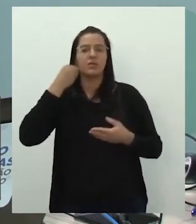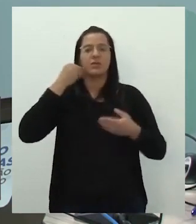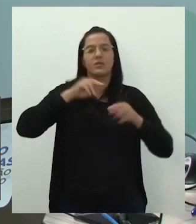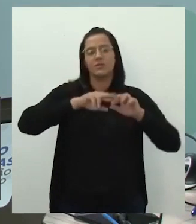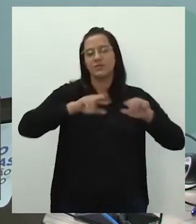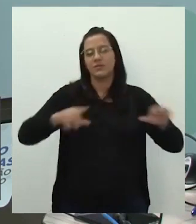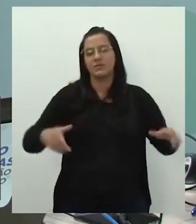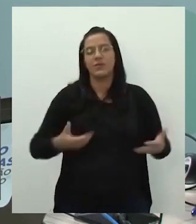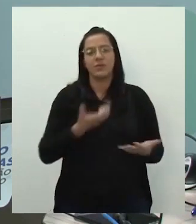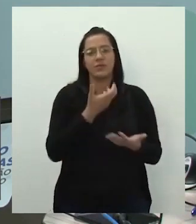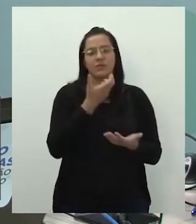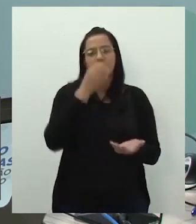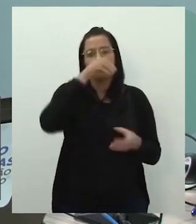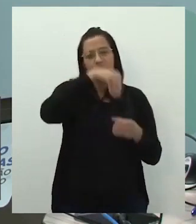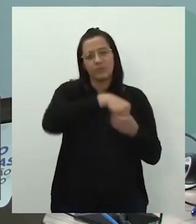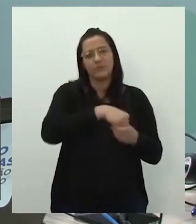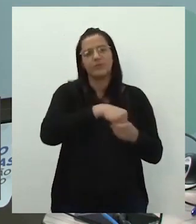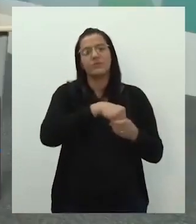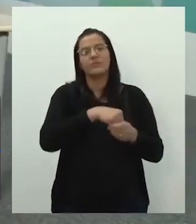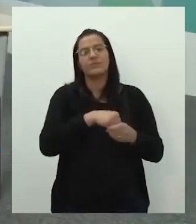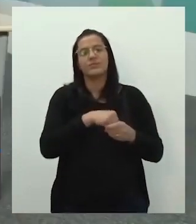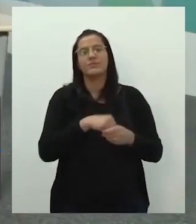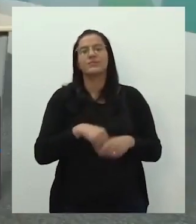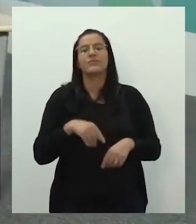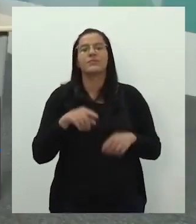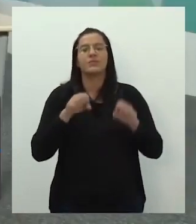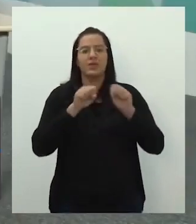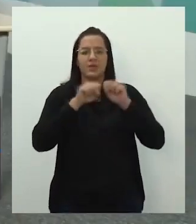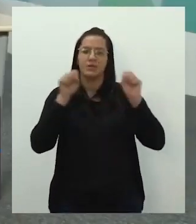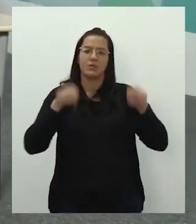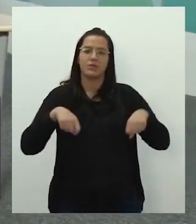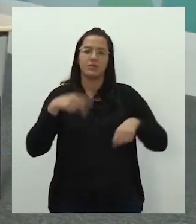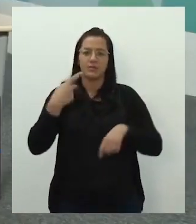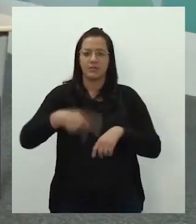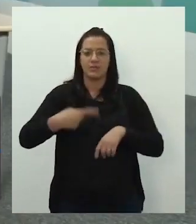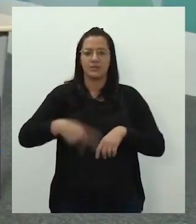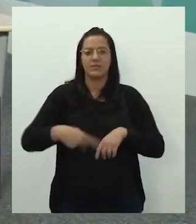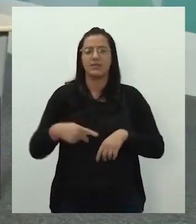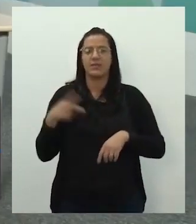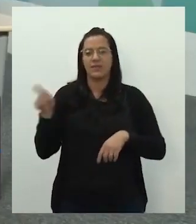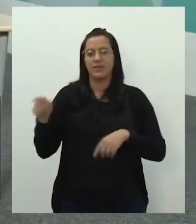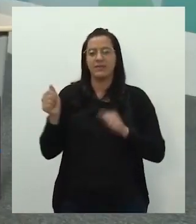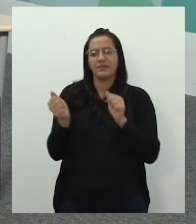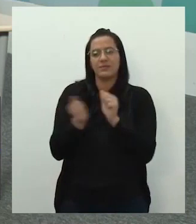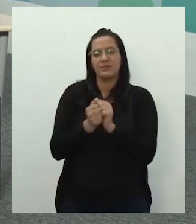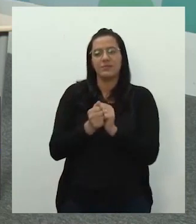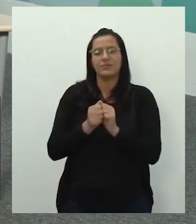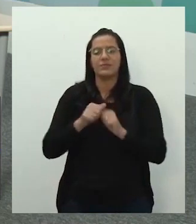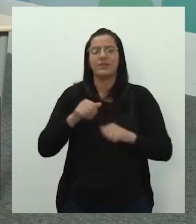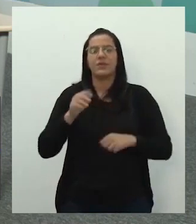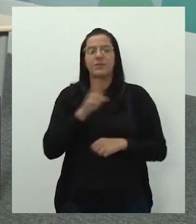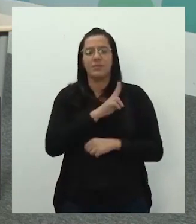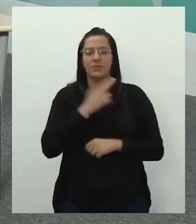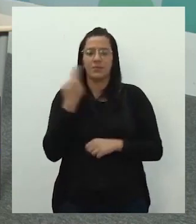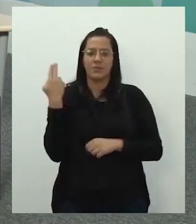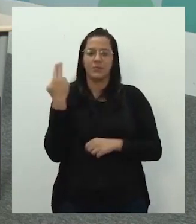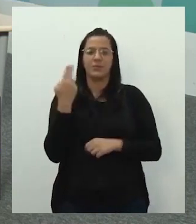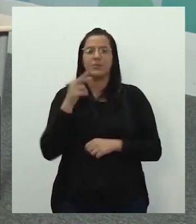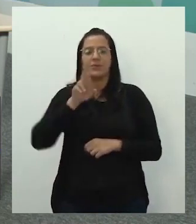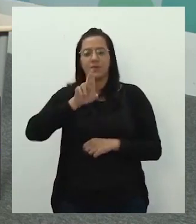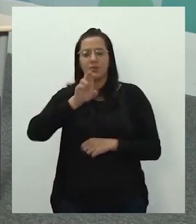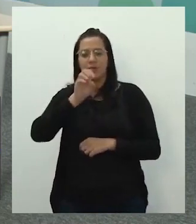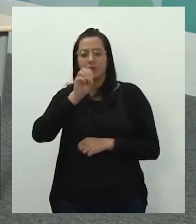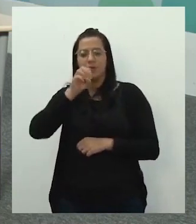no Centro de Mídias. Seja bem-vinda, professora Roberta, minha xará. Opa, obrigada. Bom, eu sou a professora Roberta, do Centro